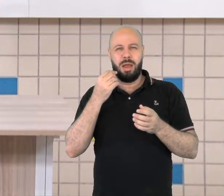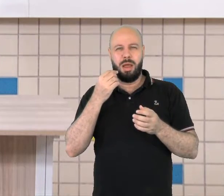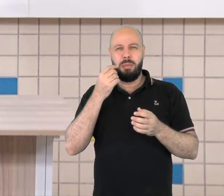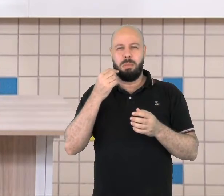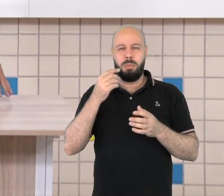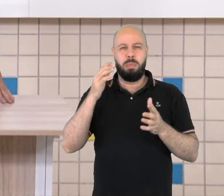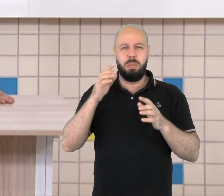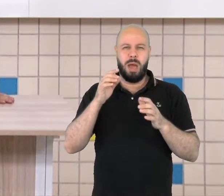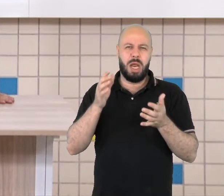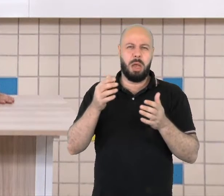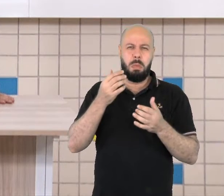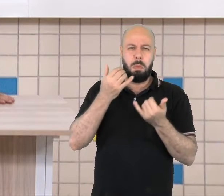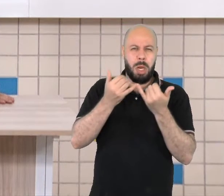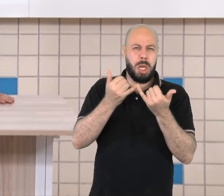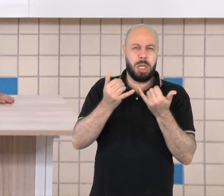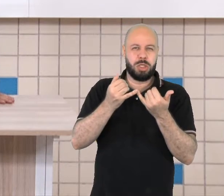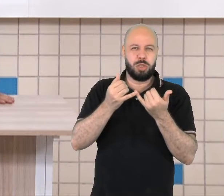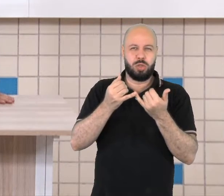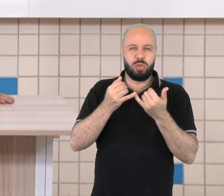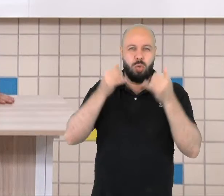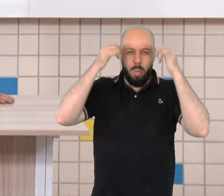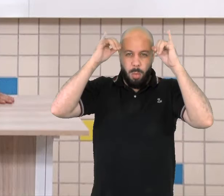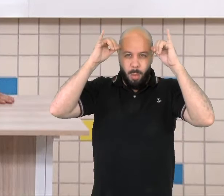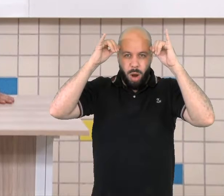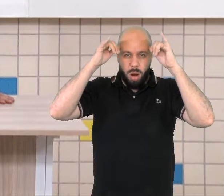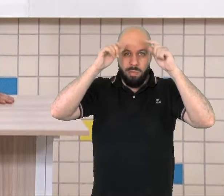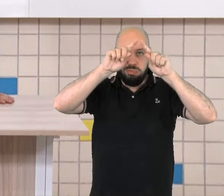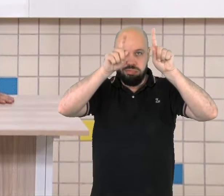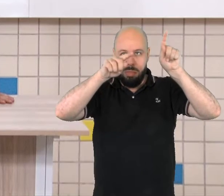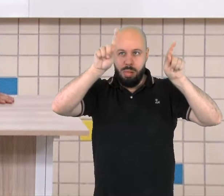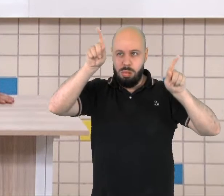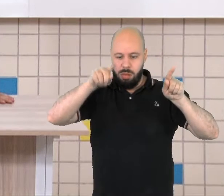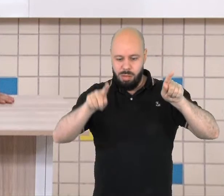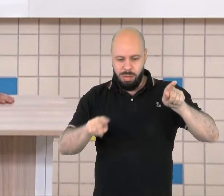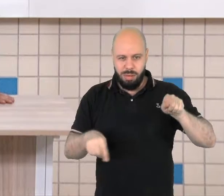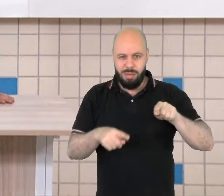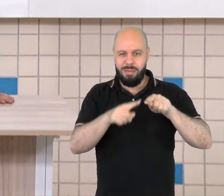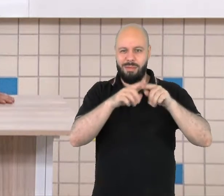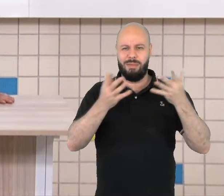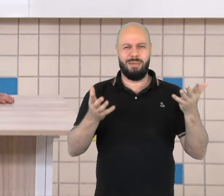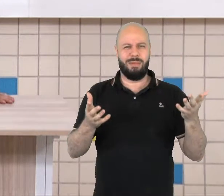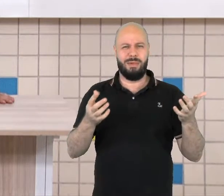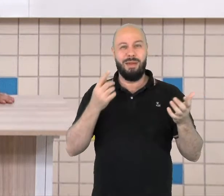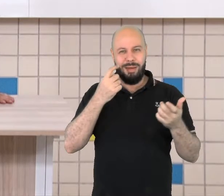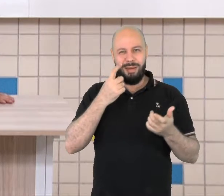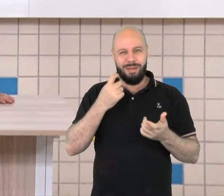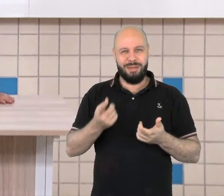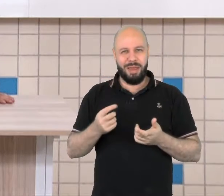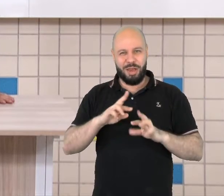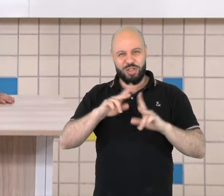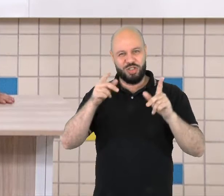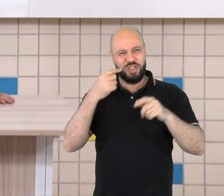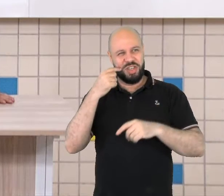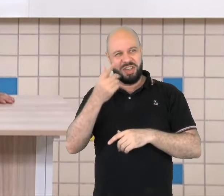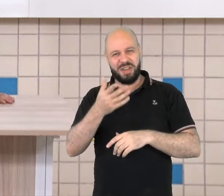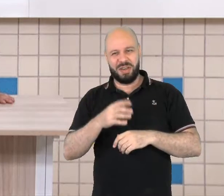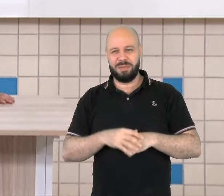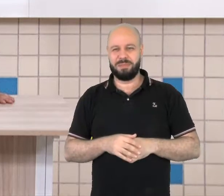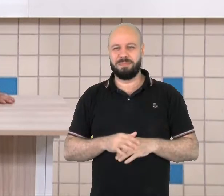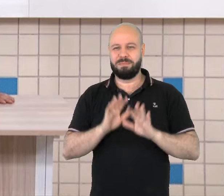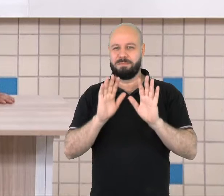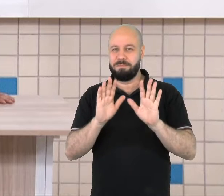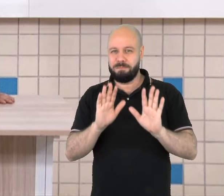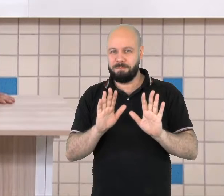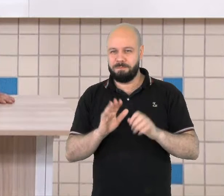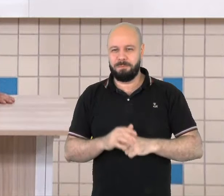pessoal? Por que será? Já pensaram nisso? Não é interessante, não é diferente? Mas é